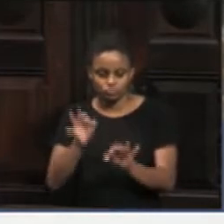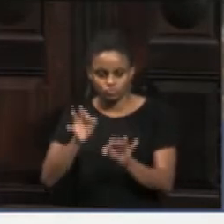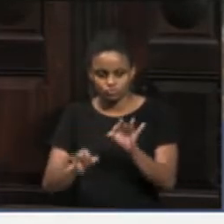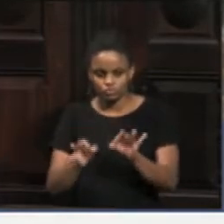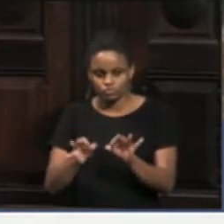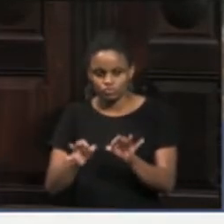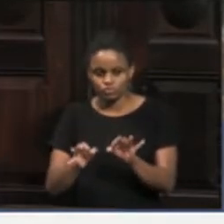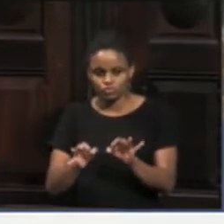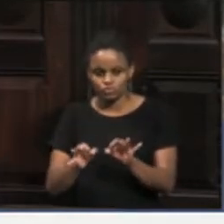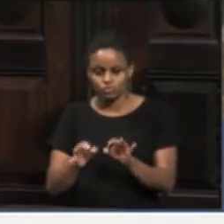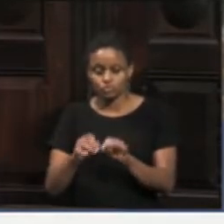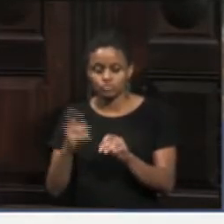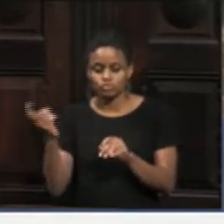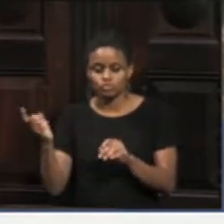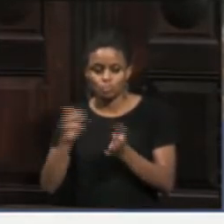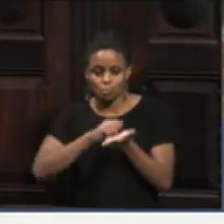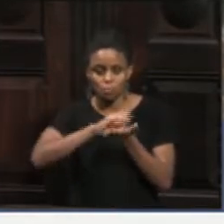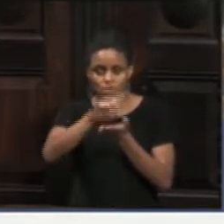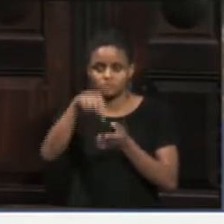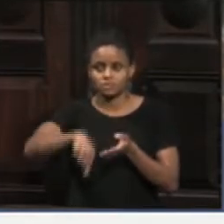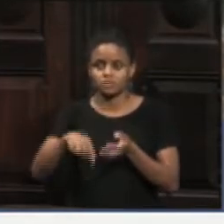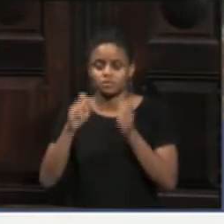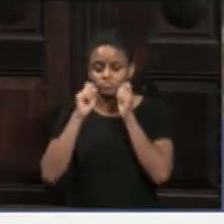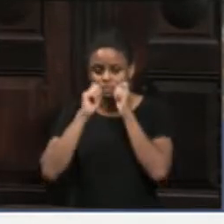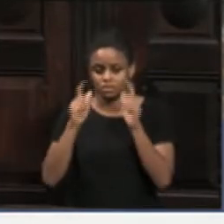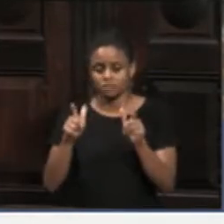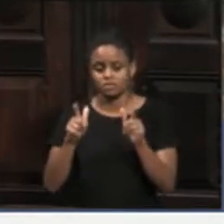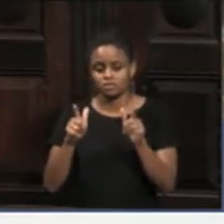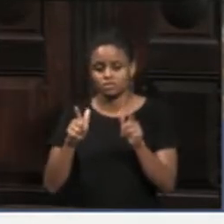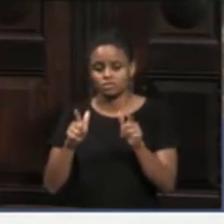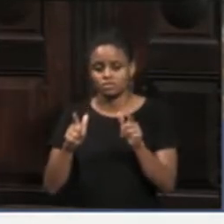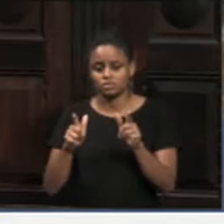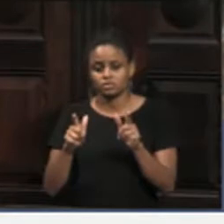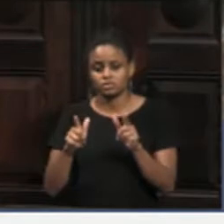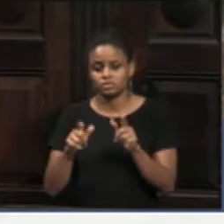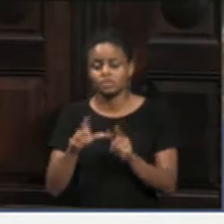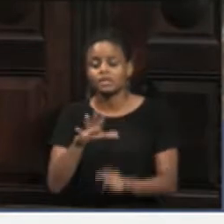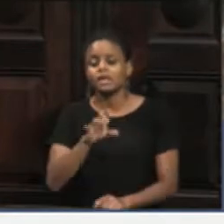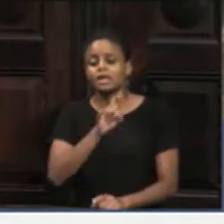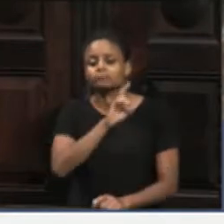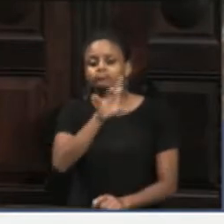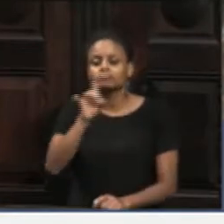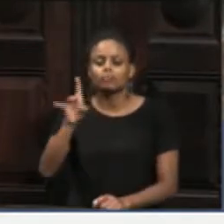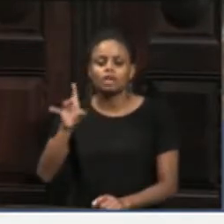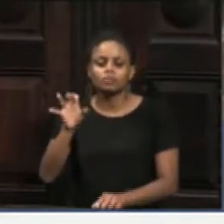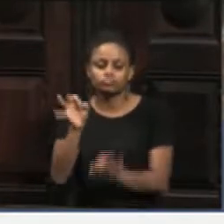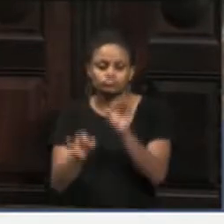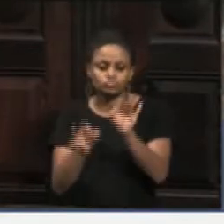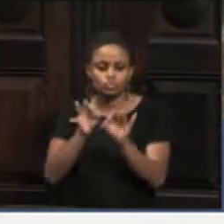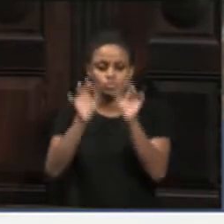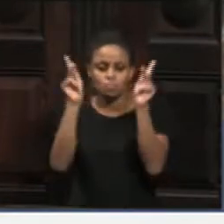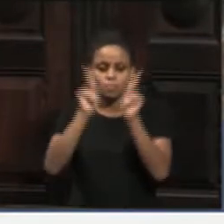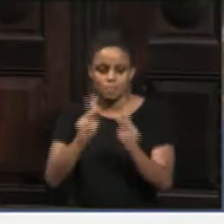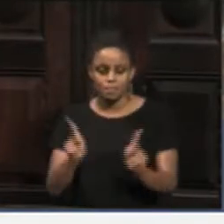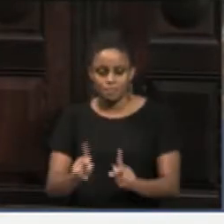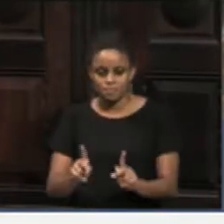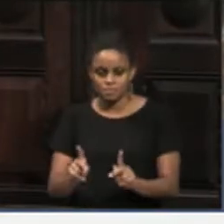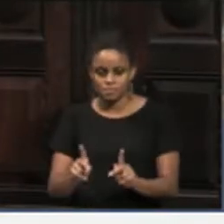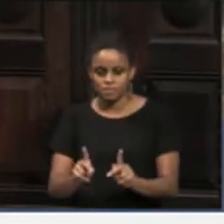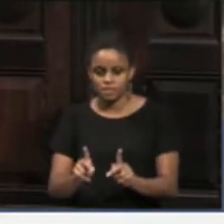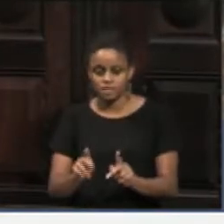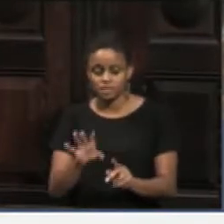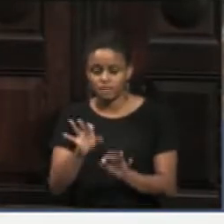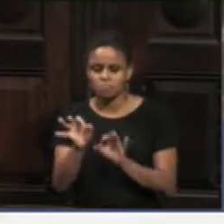essa casa uma mensagem para que os juízes de paz, quando celebrarem